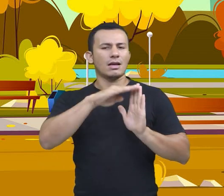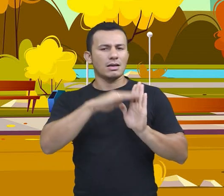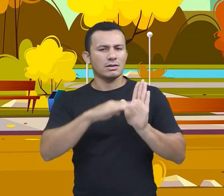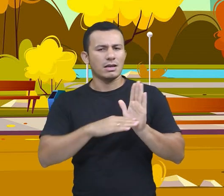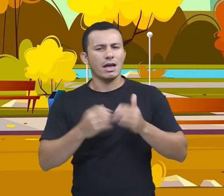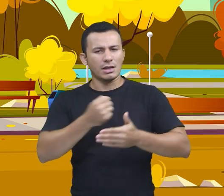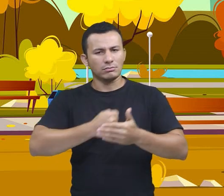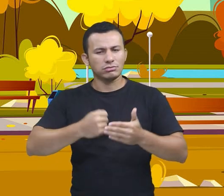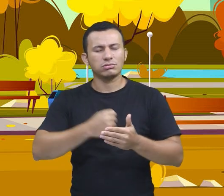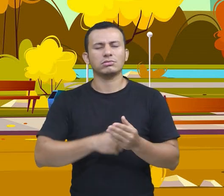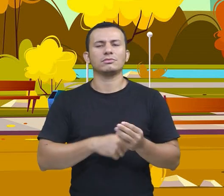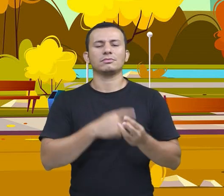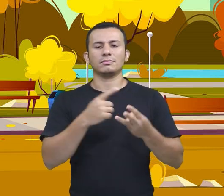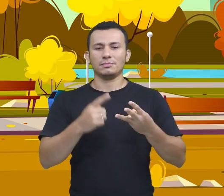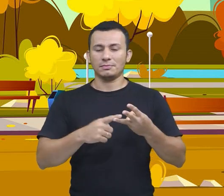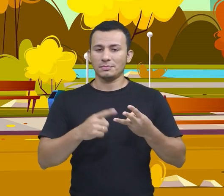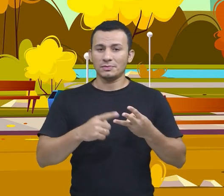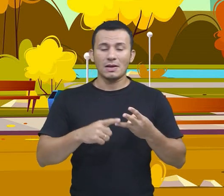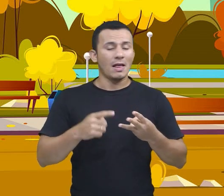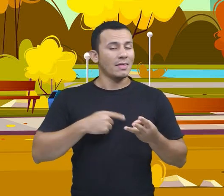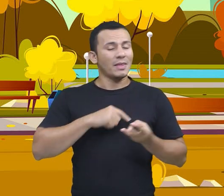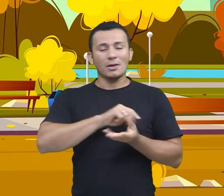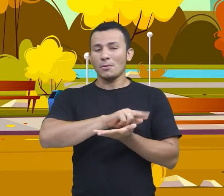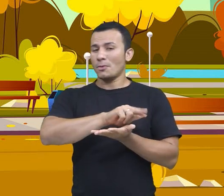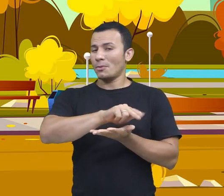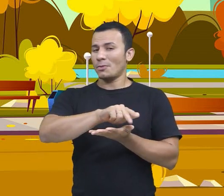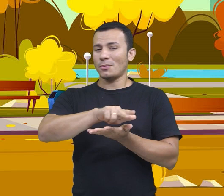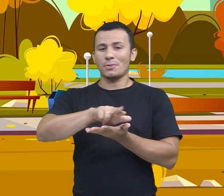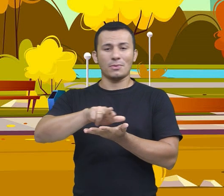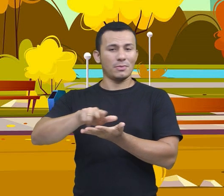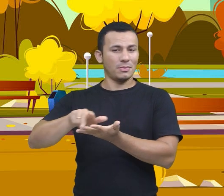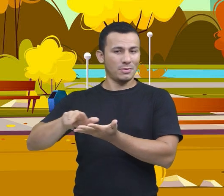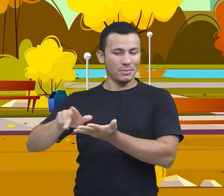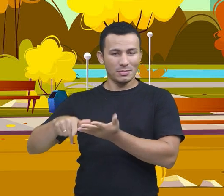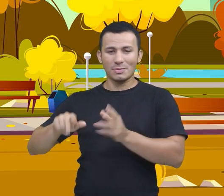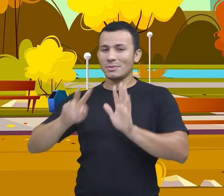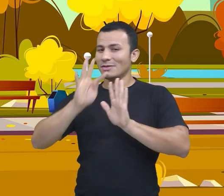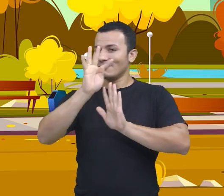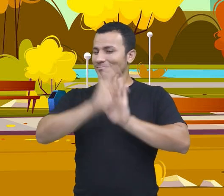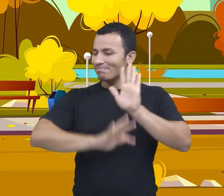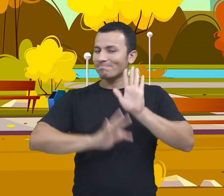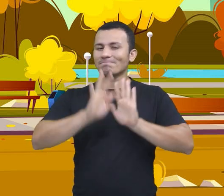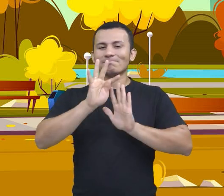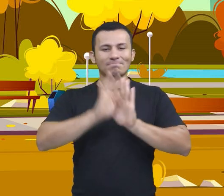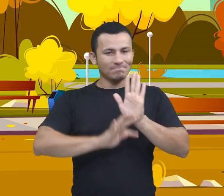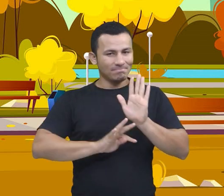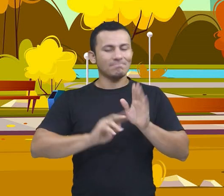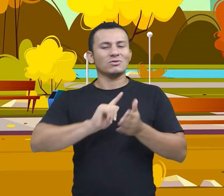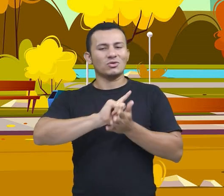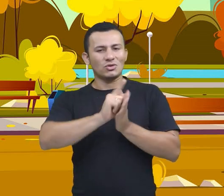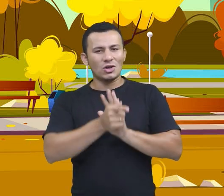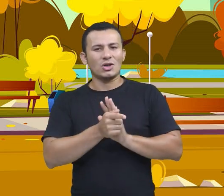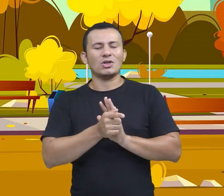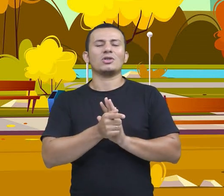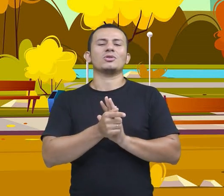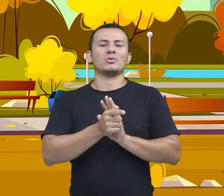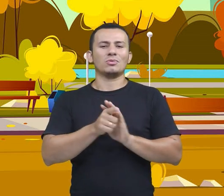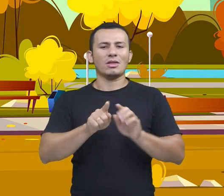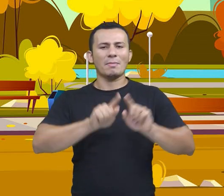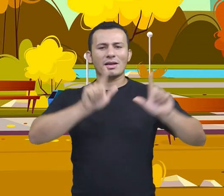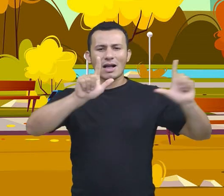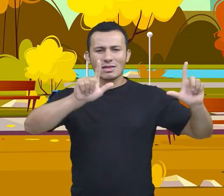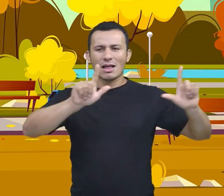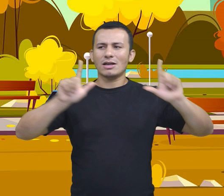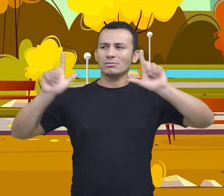receitas, vão conhecer uma diversidade de textos, de gêneros, cartazes e aí